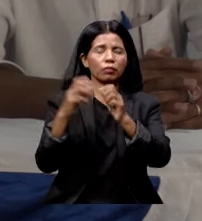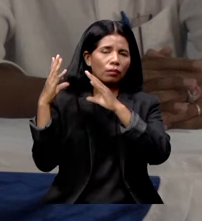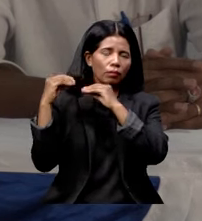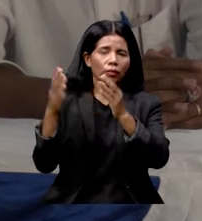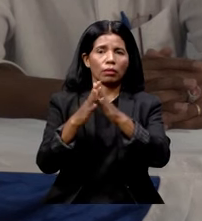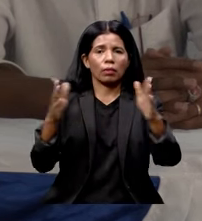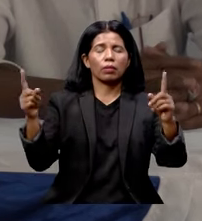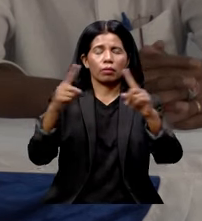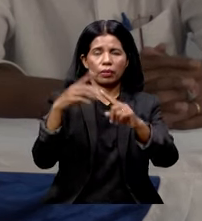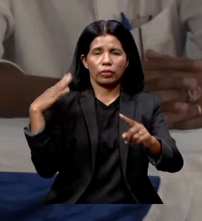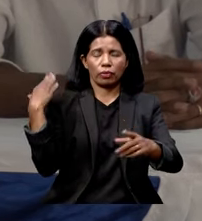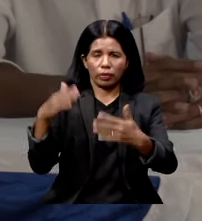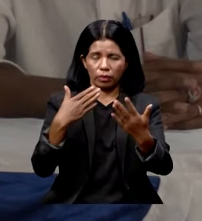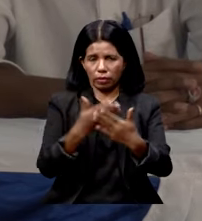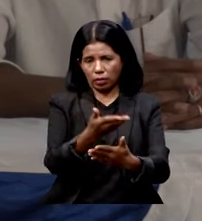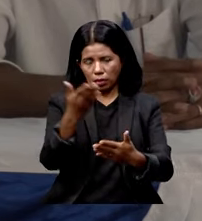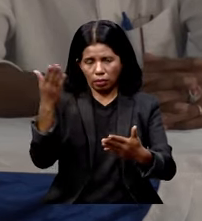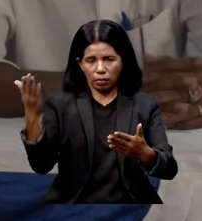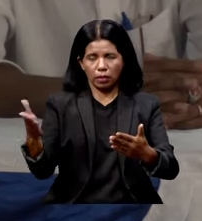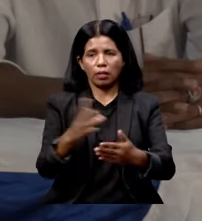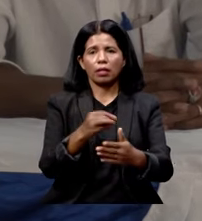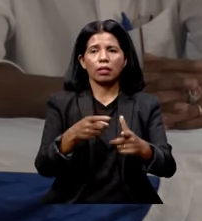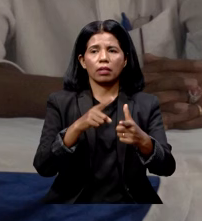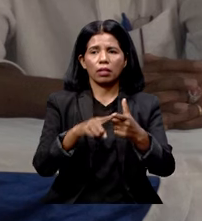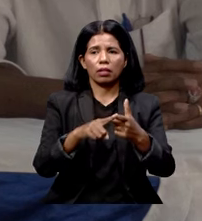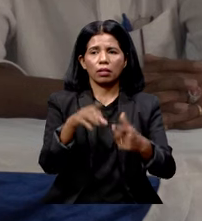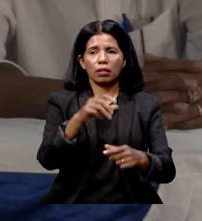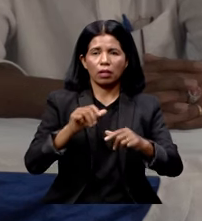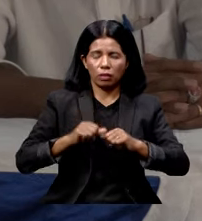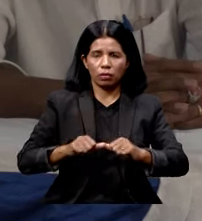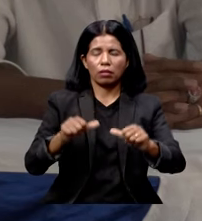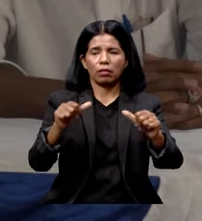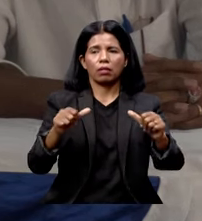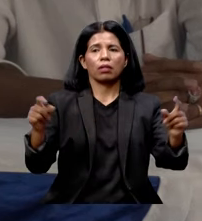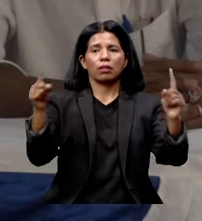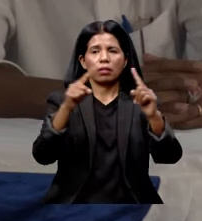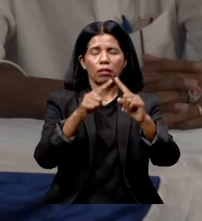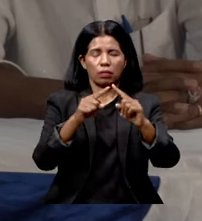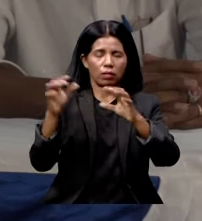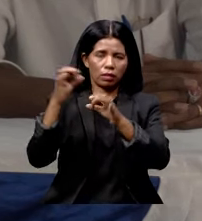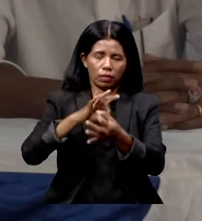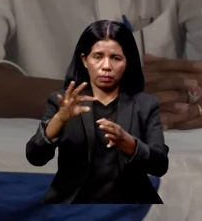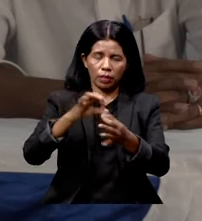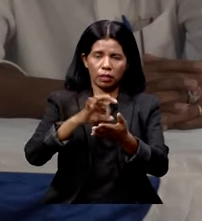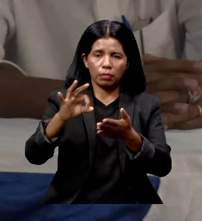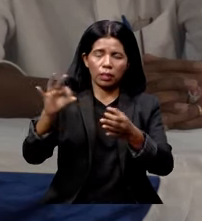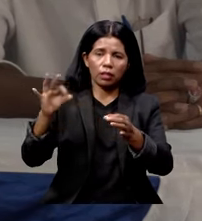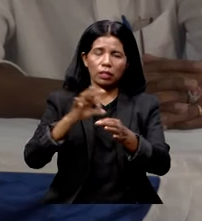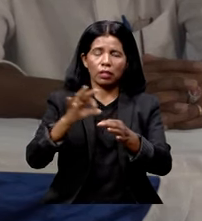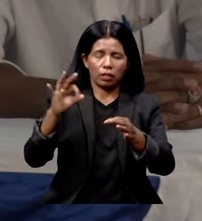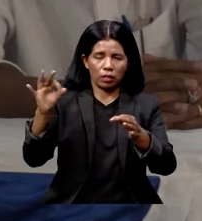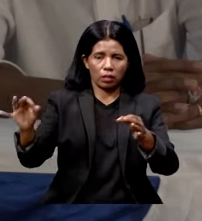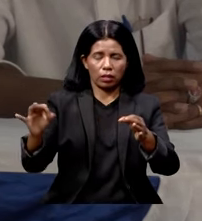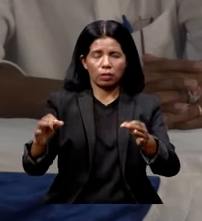jovens ira imi makna imbrai dene imi makamus continuidade ba espírito herói siranian luta